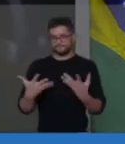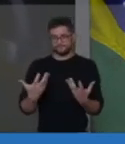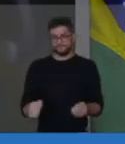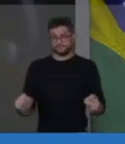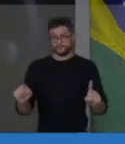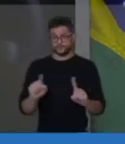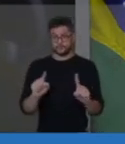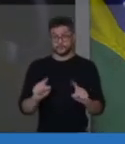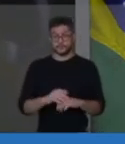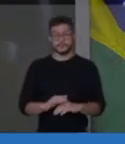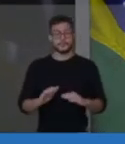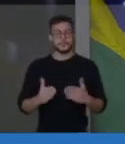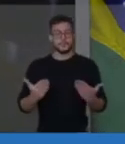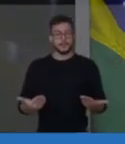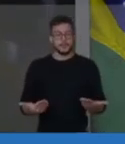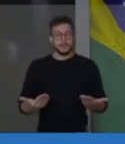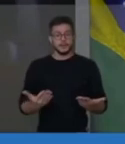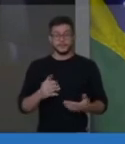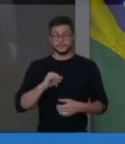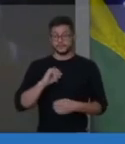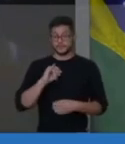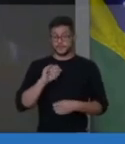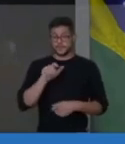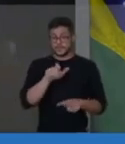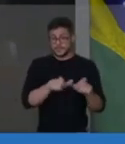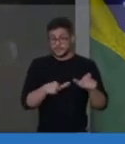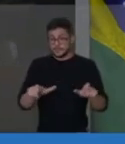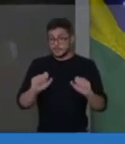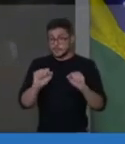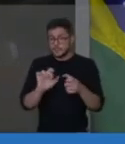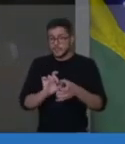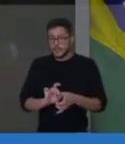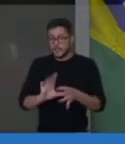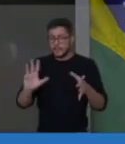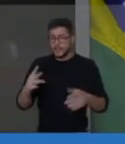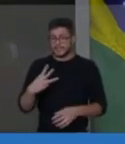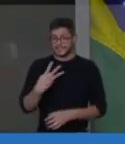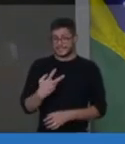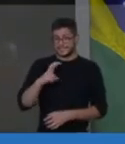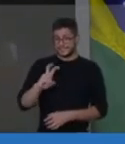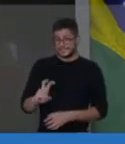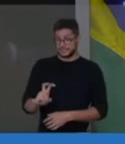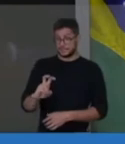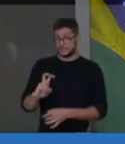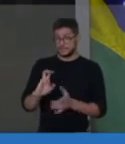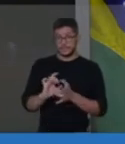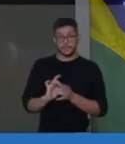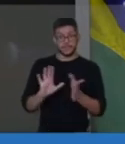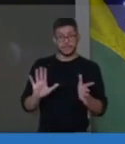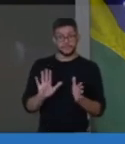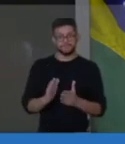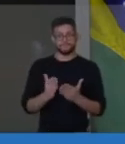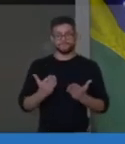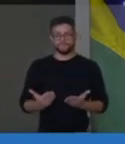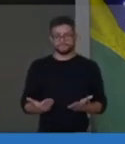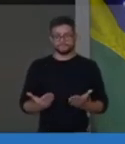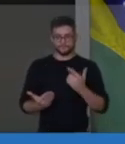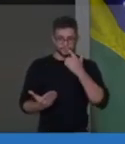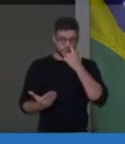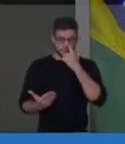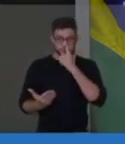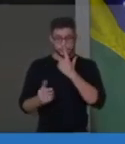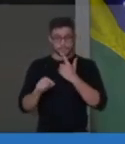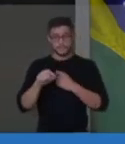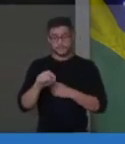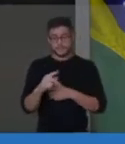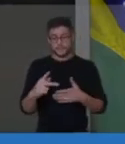por 35 dias por ano para desfrute da vida em liberdade, o poder público coloca toda a população brasileira